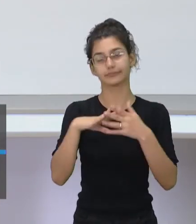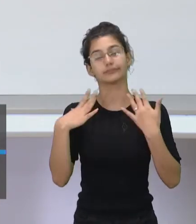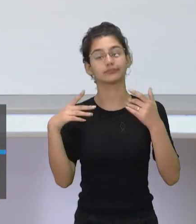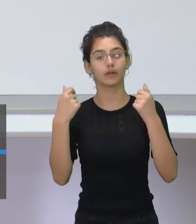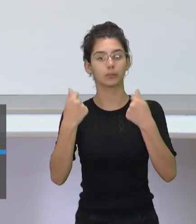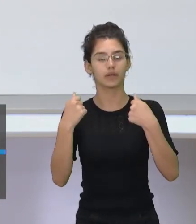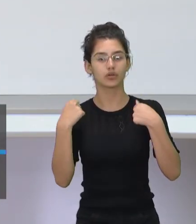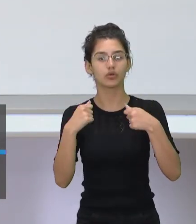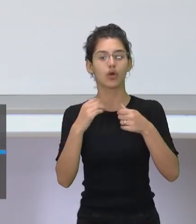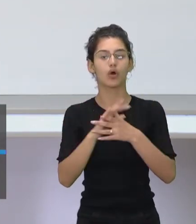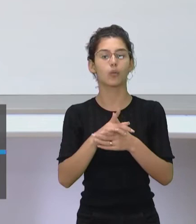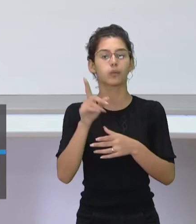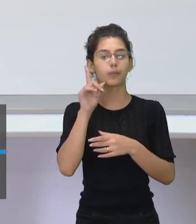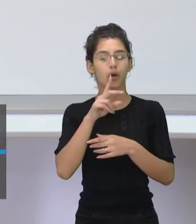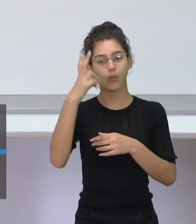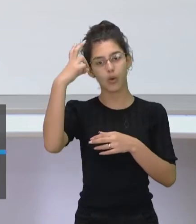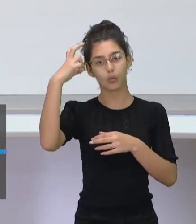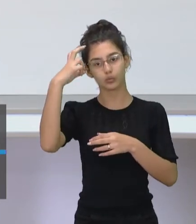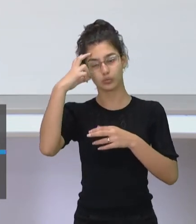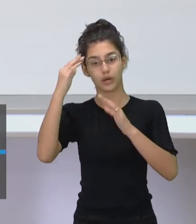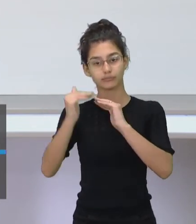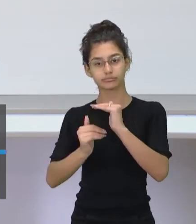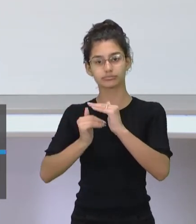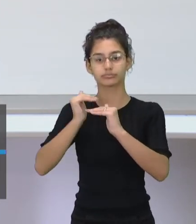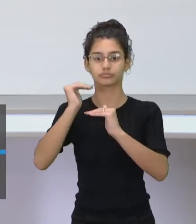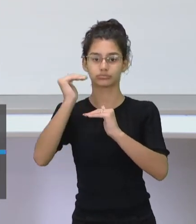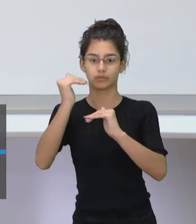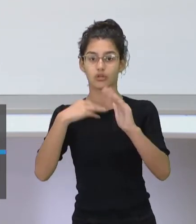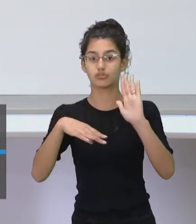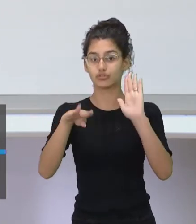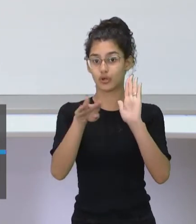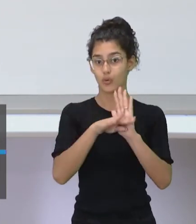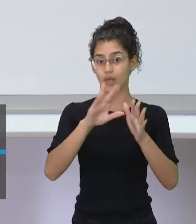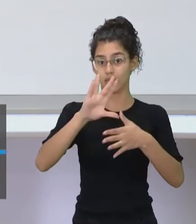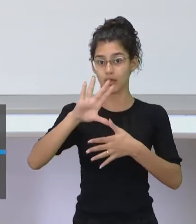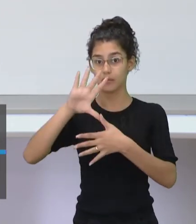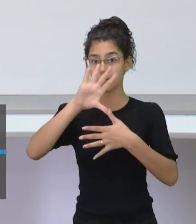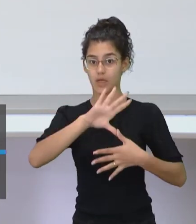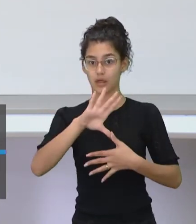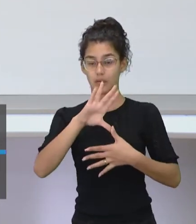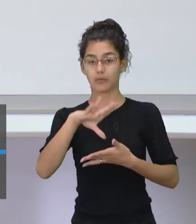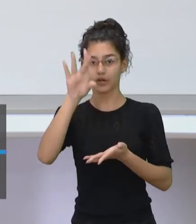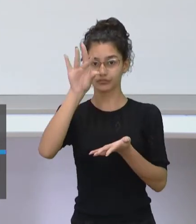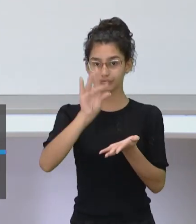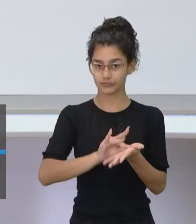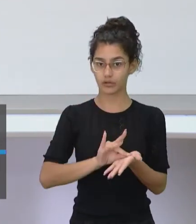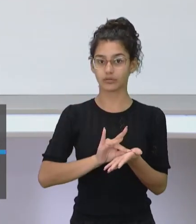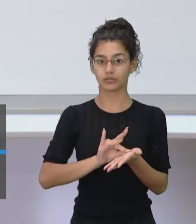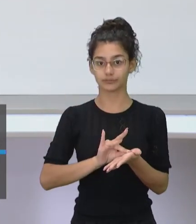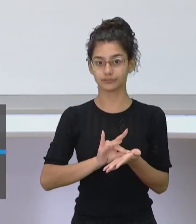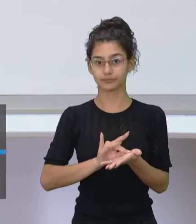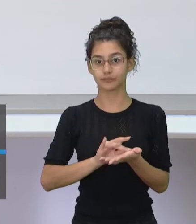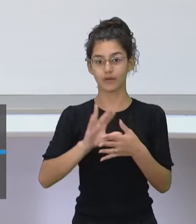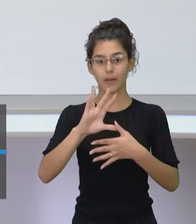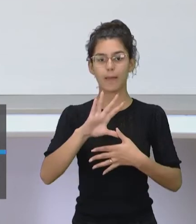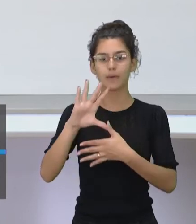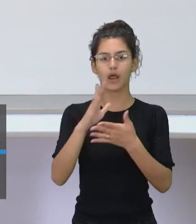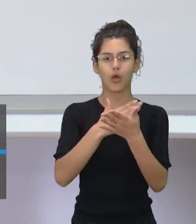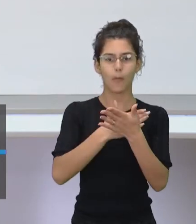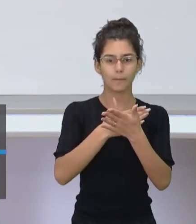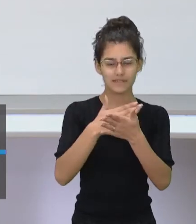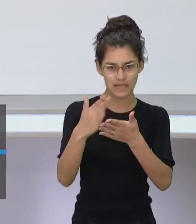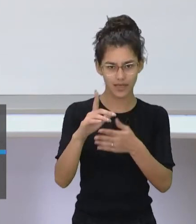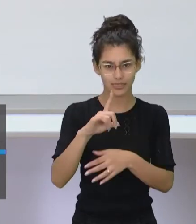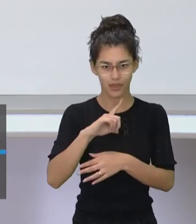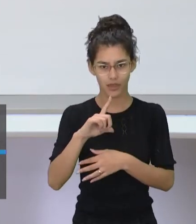um europeu com uma cultura muito superior chegar na América para, de fato, a América começar a